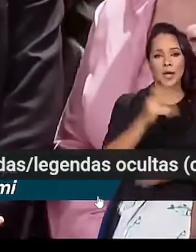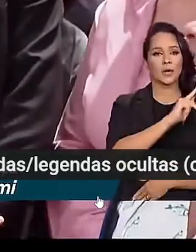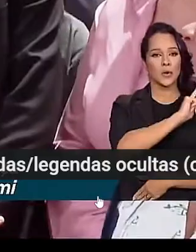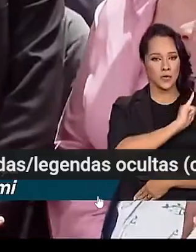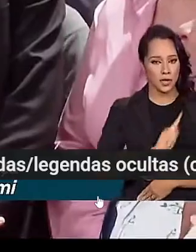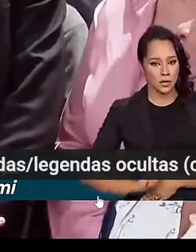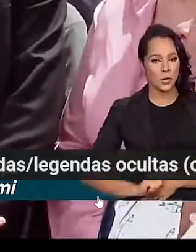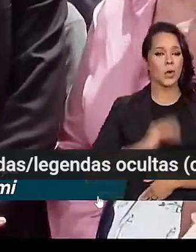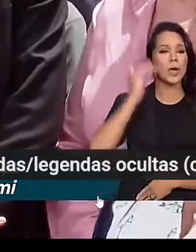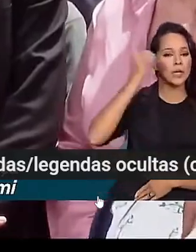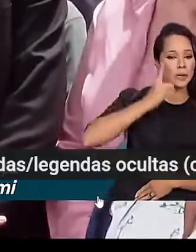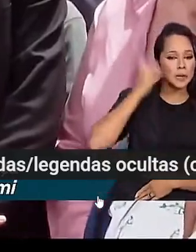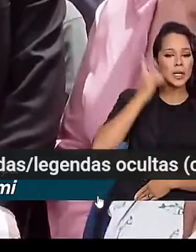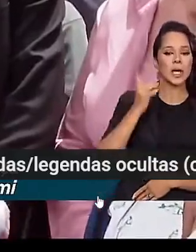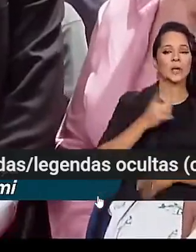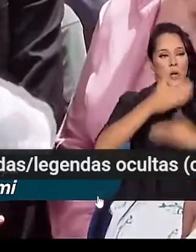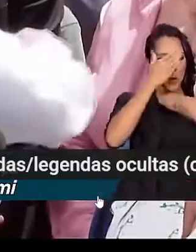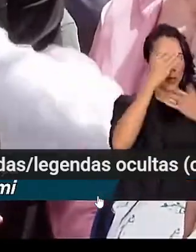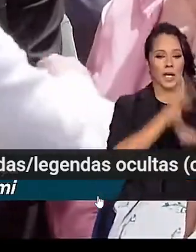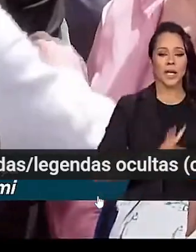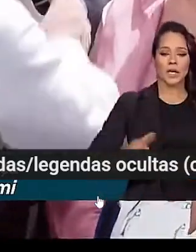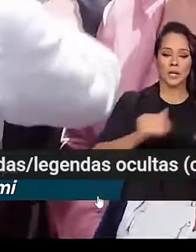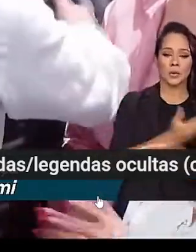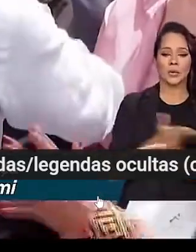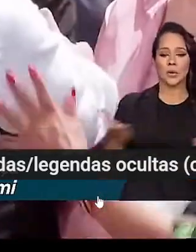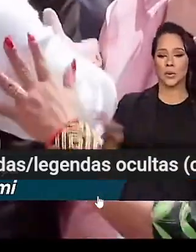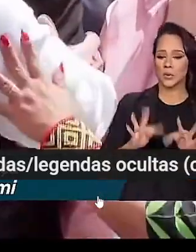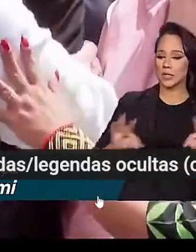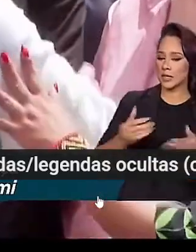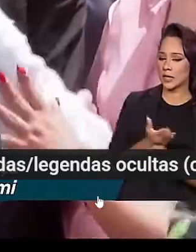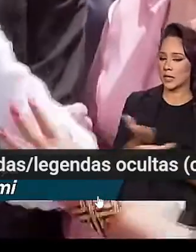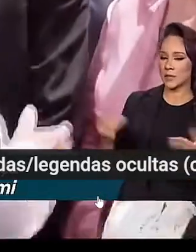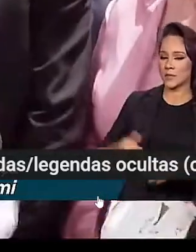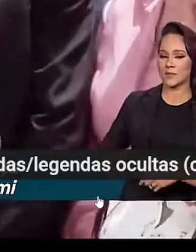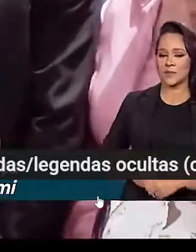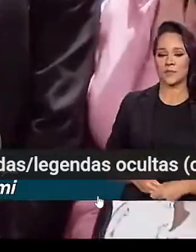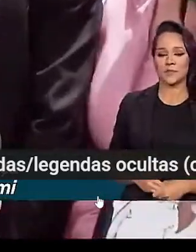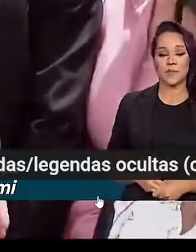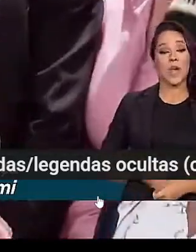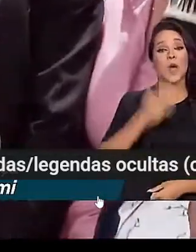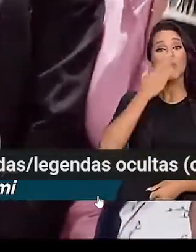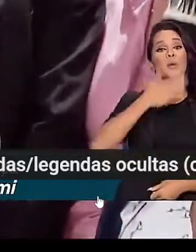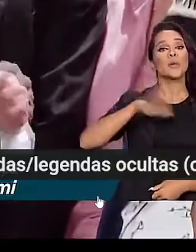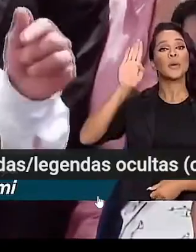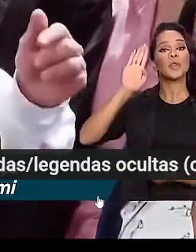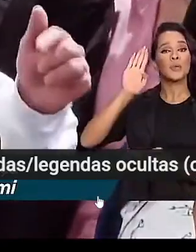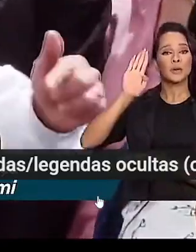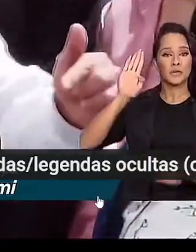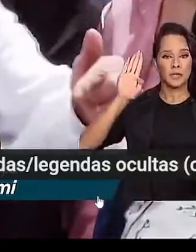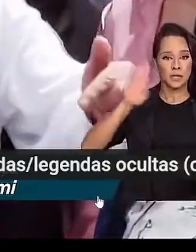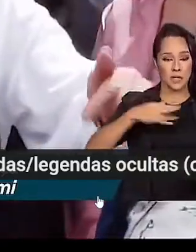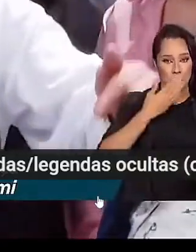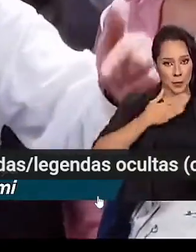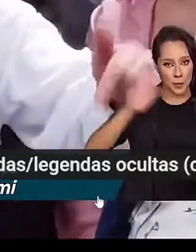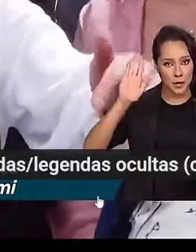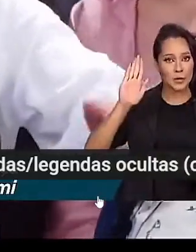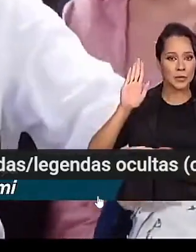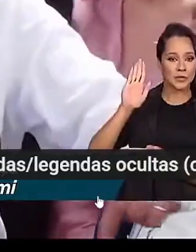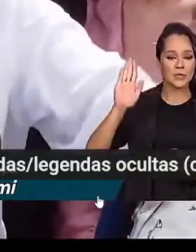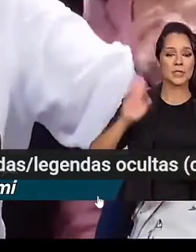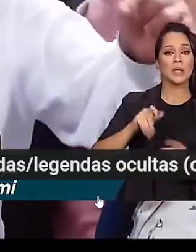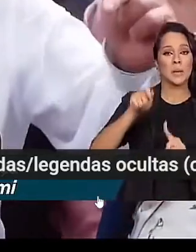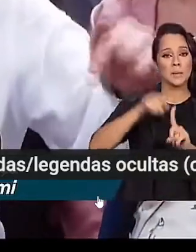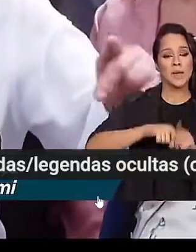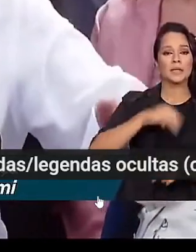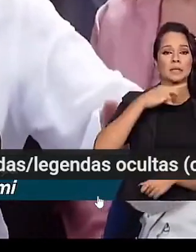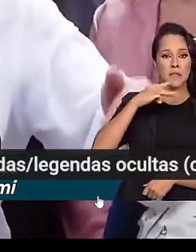das Forças Armadas Brasileiras. Uma vergonha o que está acontecendo nesse país, esse desmando dos militares, um bando